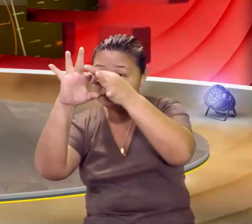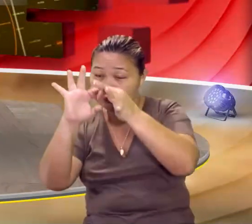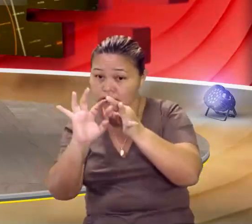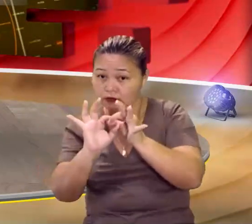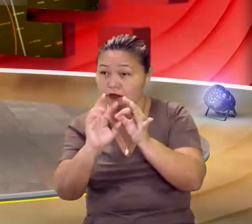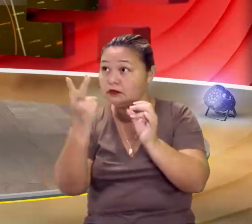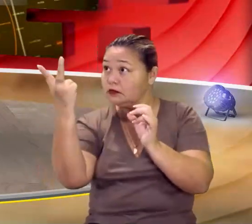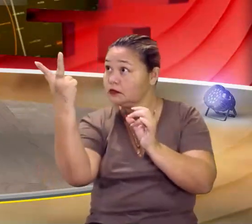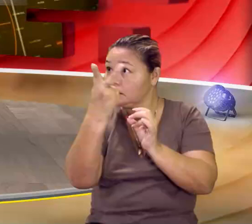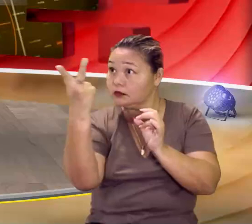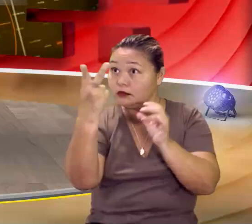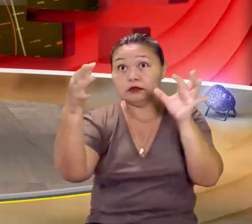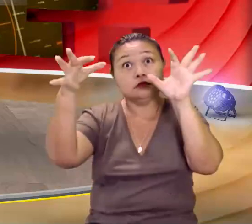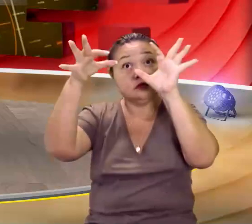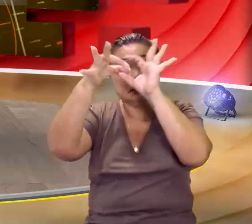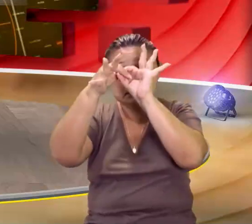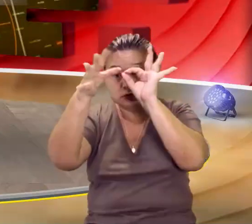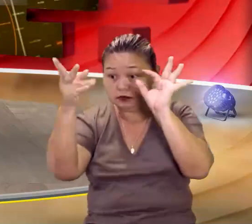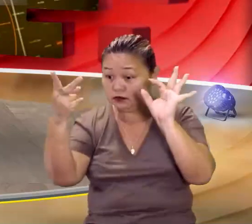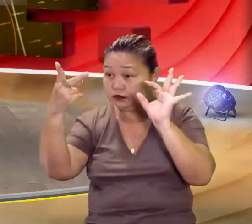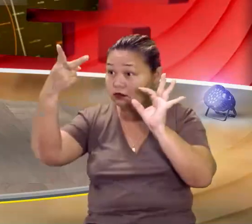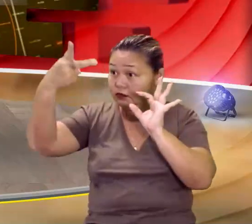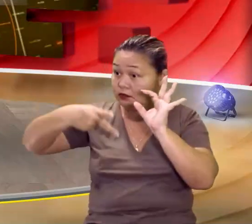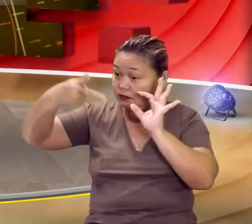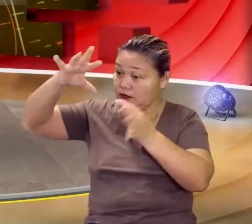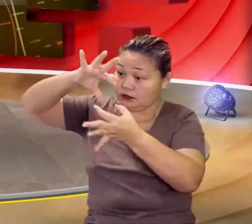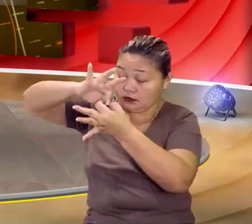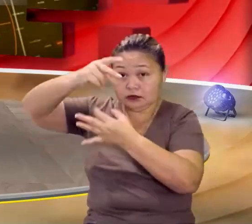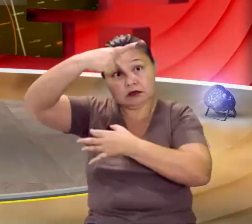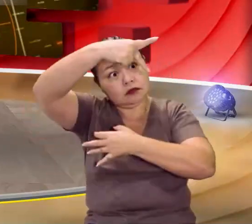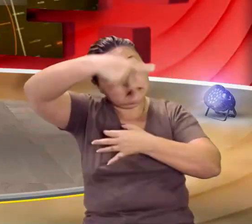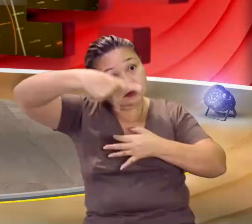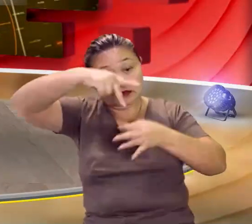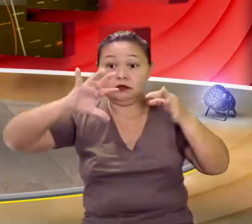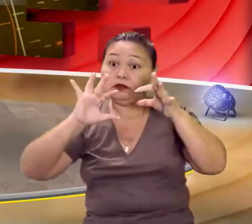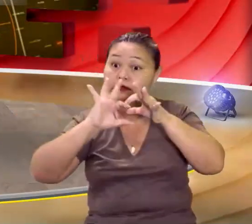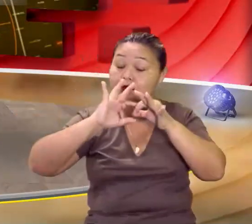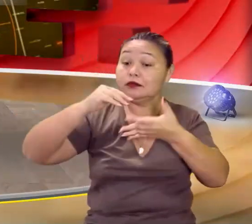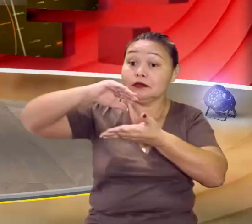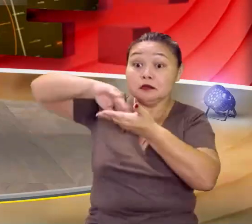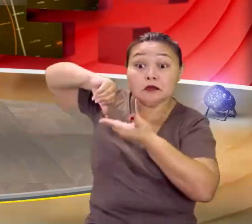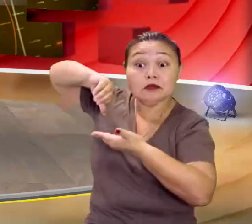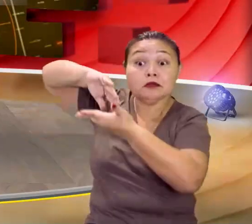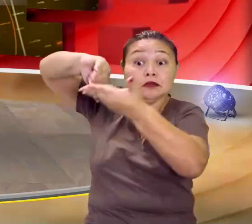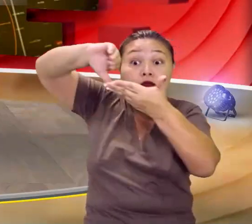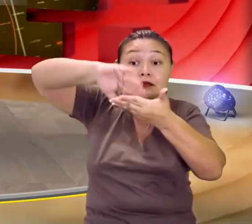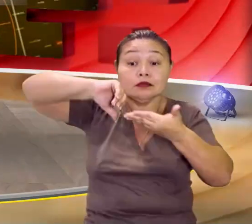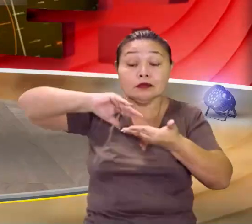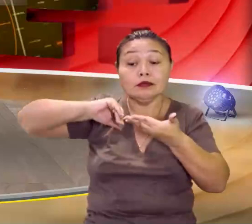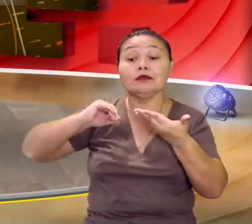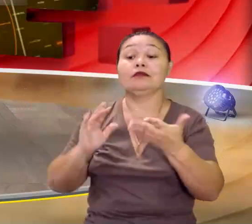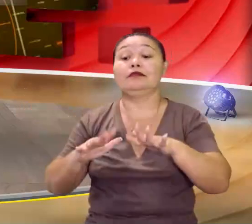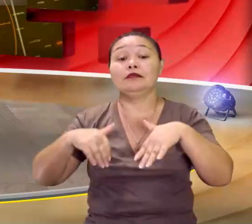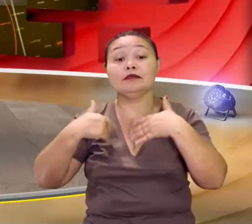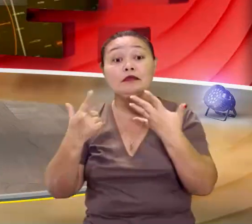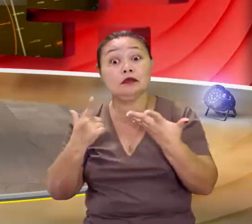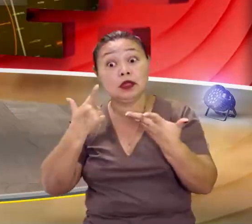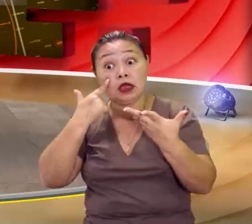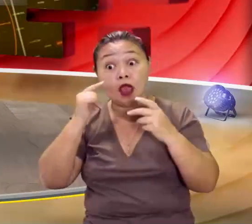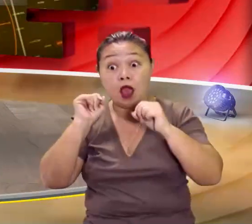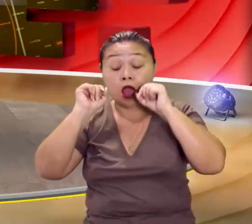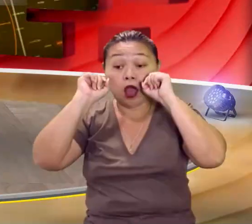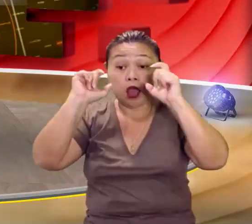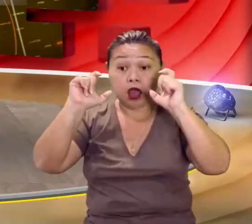3 interseção com 2 e nós temos 3 espaços que descontam as 2 interseções gradativamente. Fica